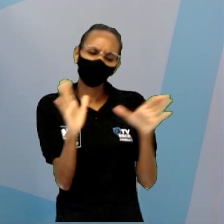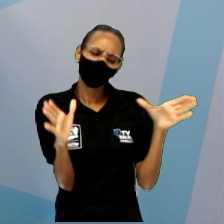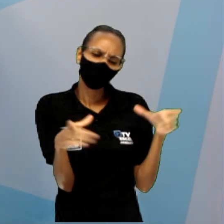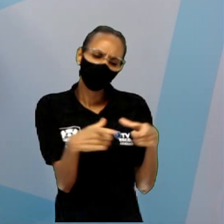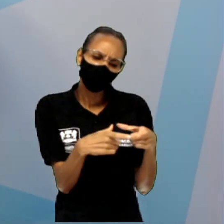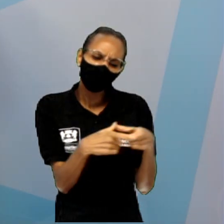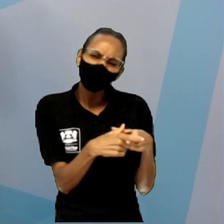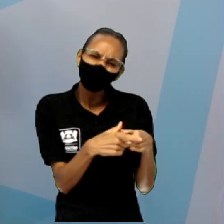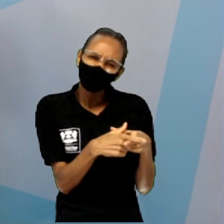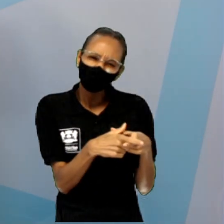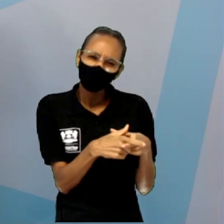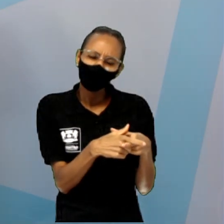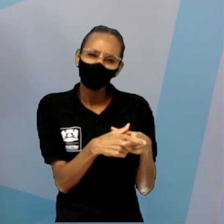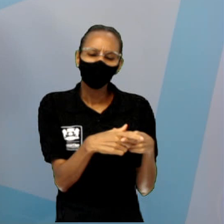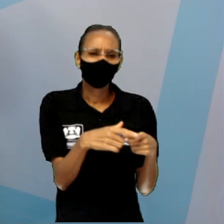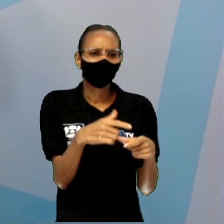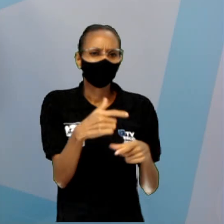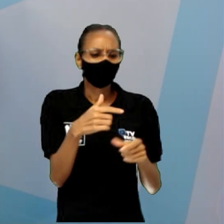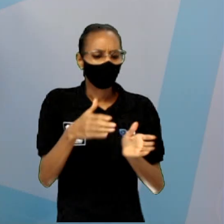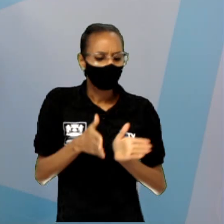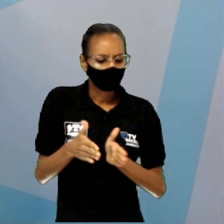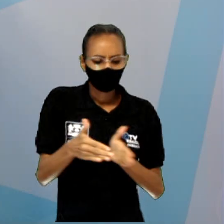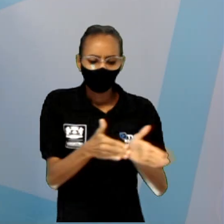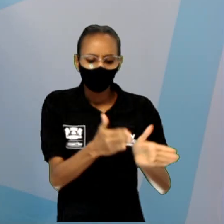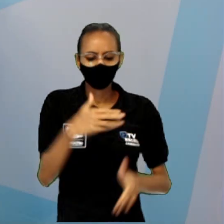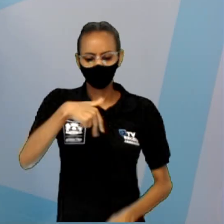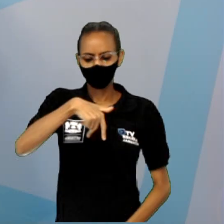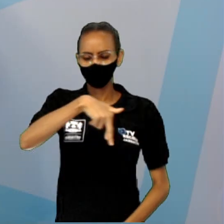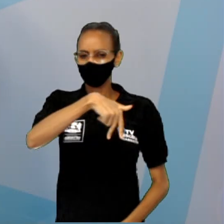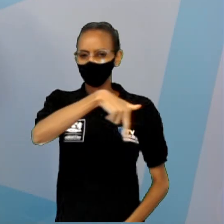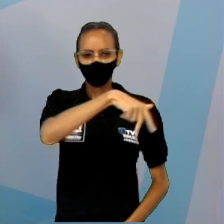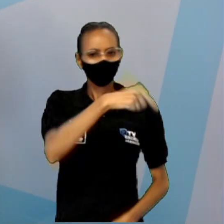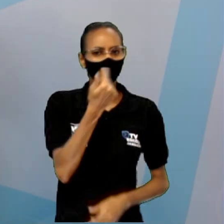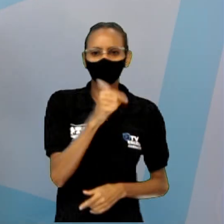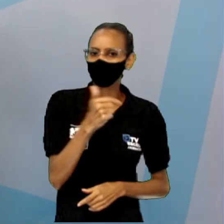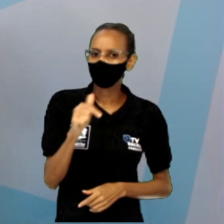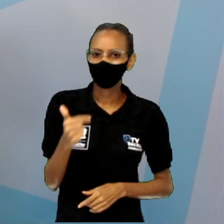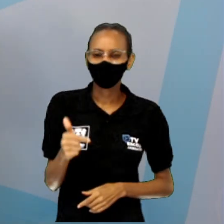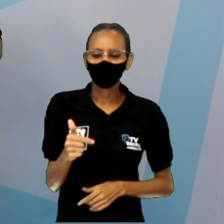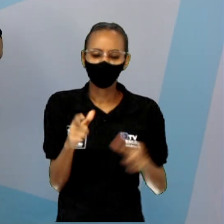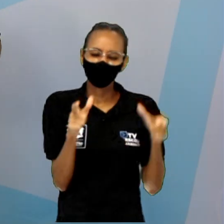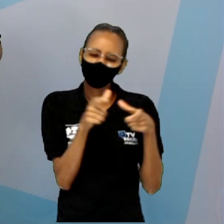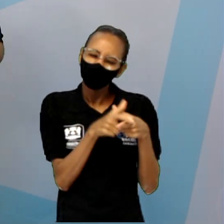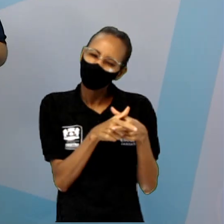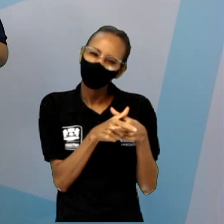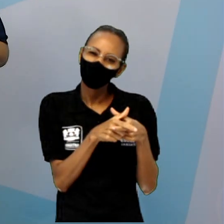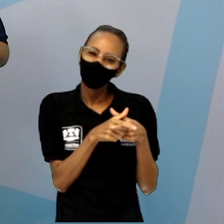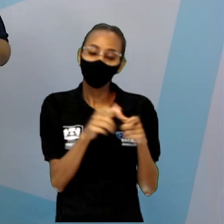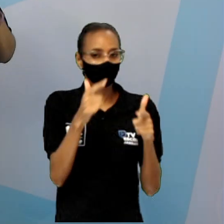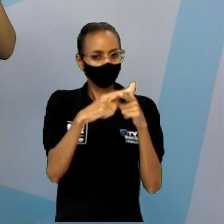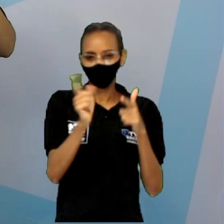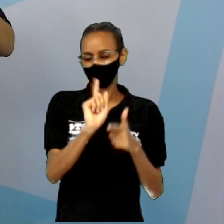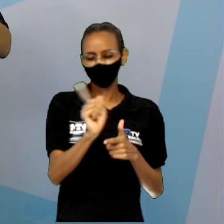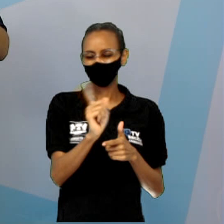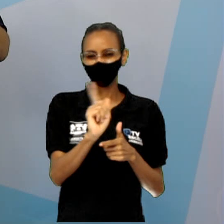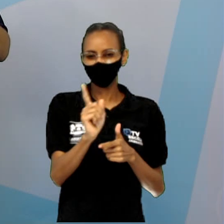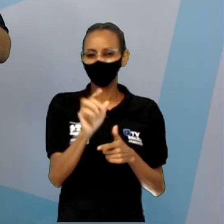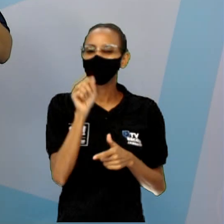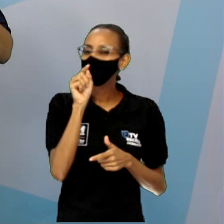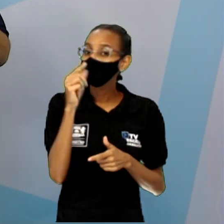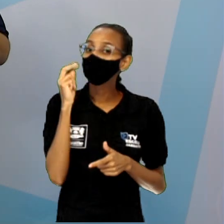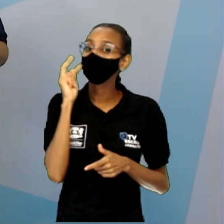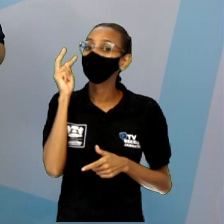pequenininha, a gente não tem pista para caminhada, ela é bem pequenininha, não tem problema. Você vai